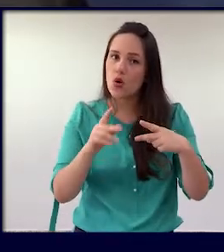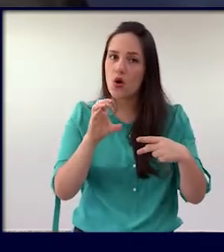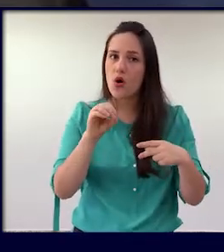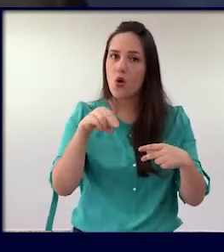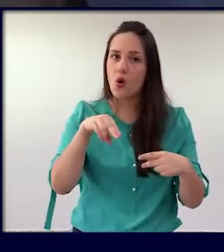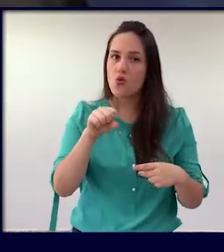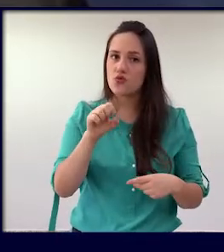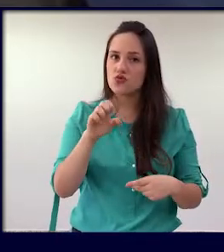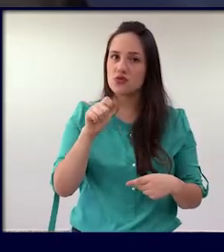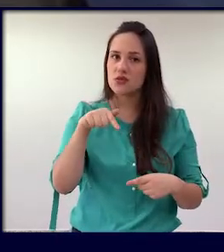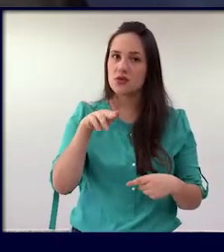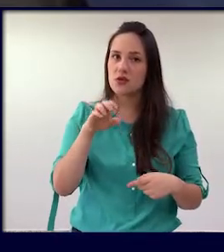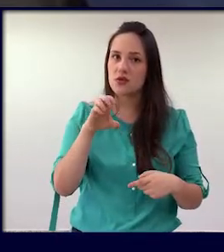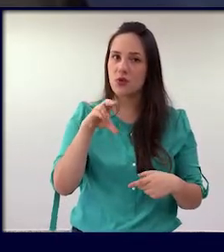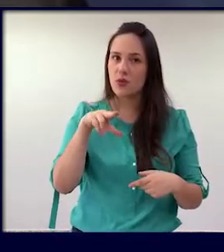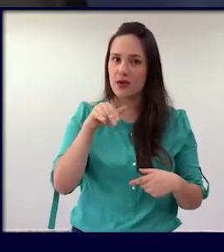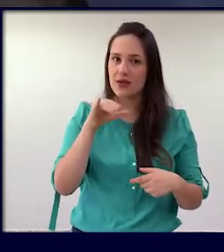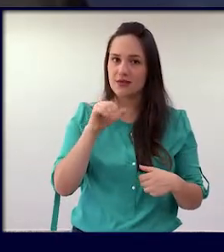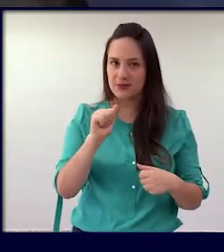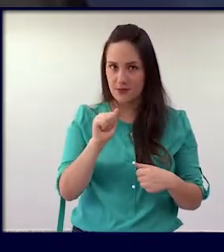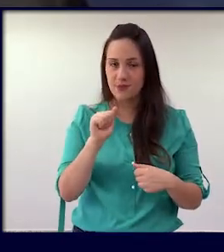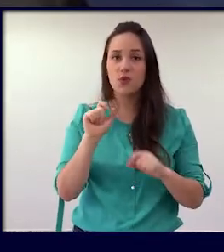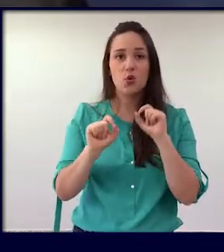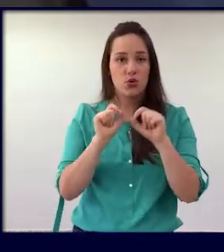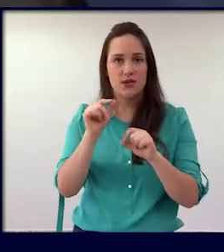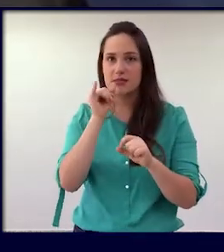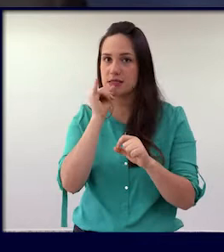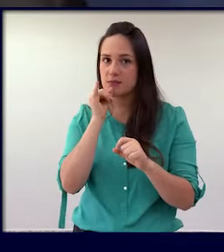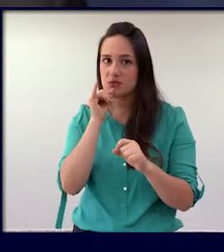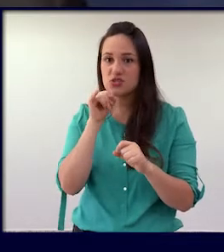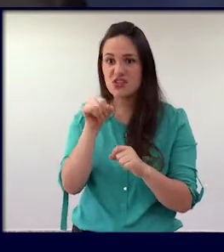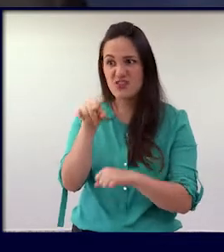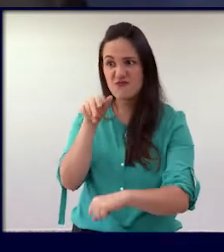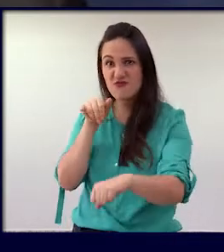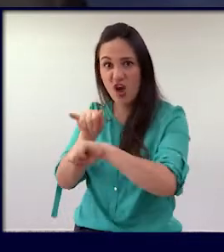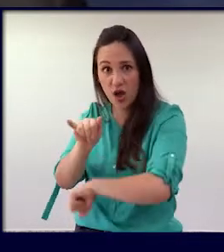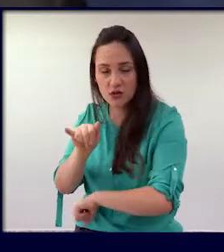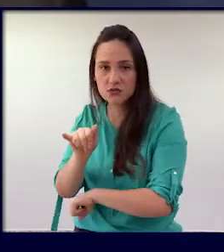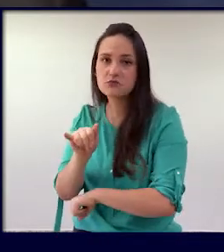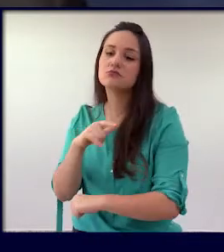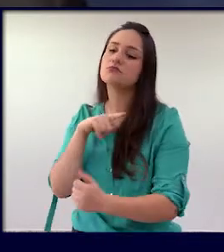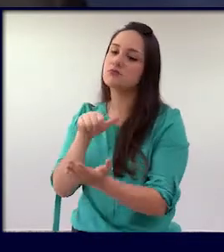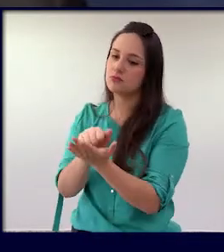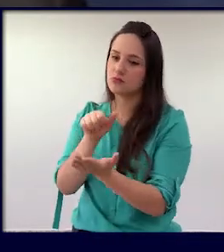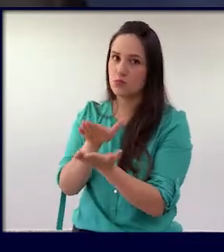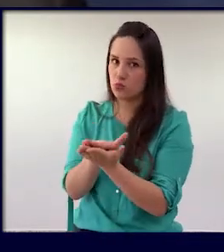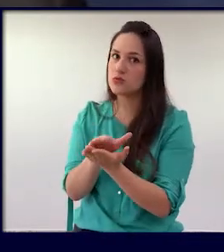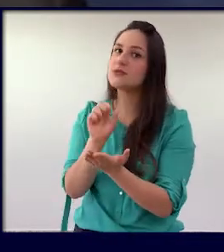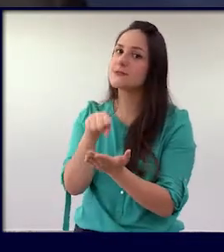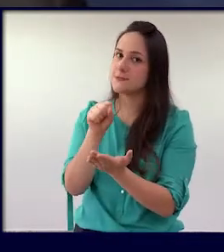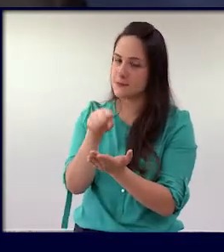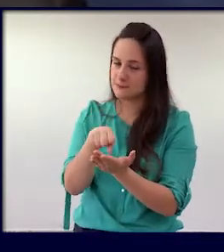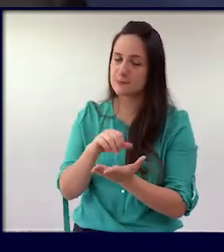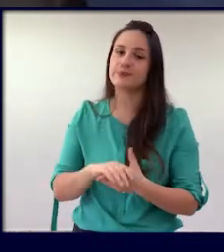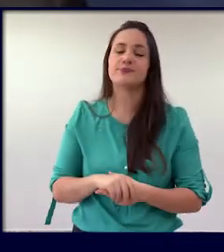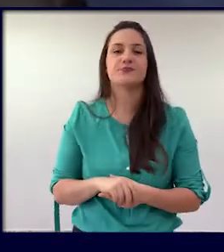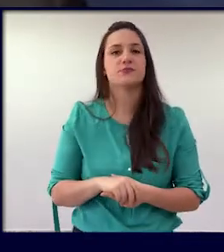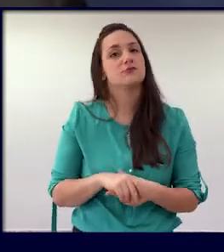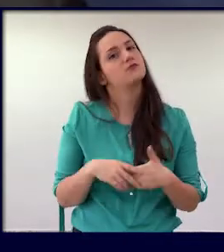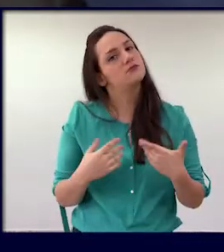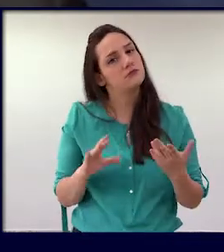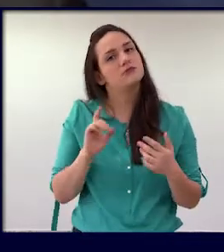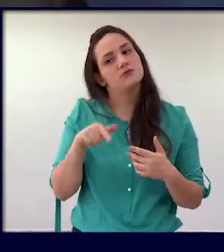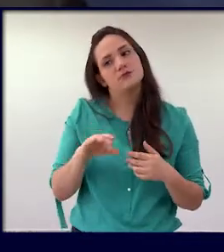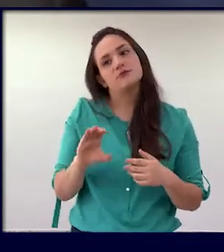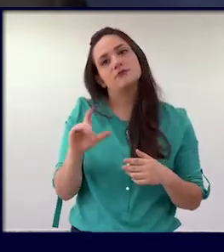essa consequência, esse mesário que é convocado e que não comparece, ele fica sujeito a uma sanção que é a aplicação de